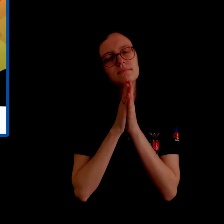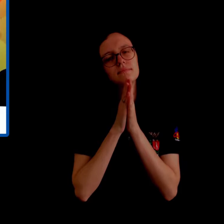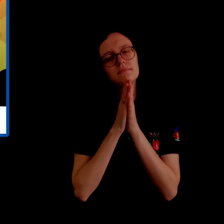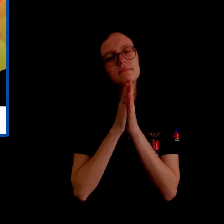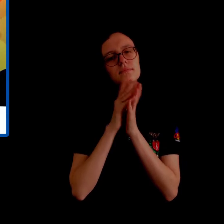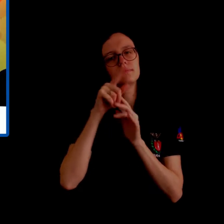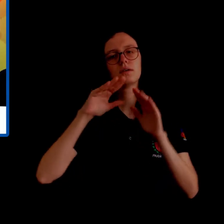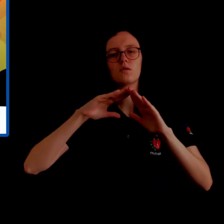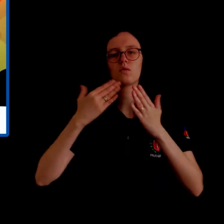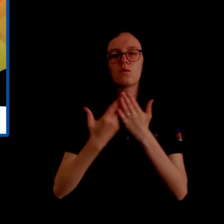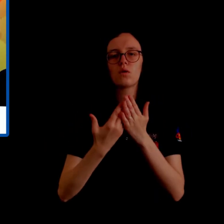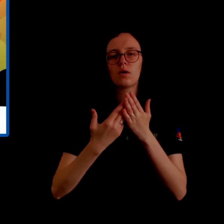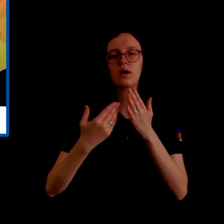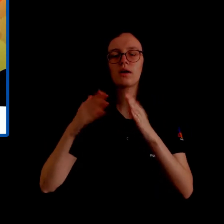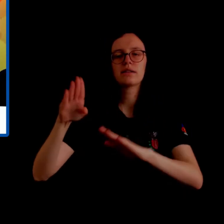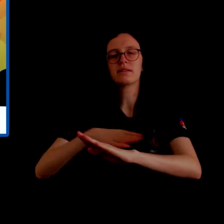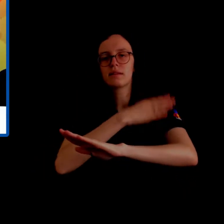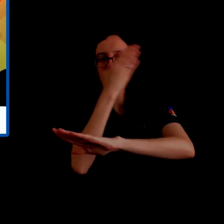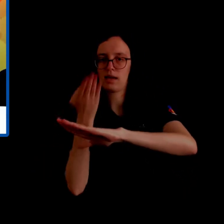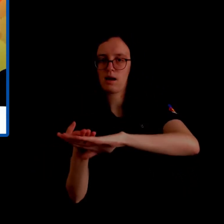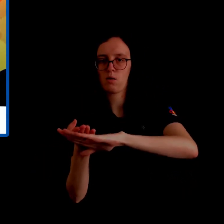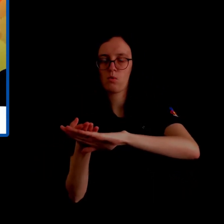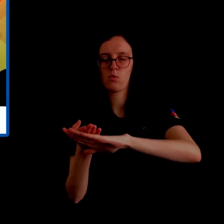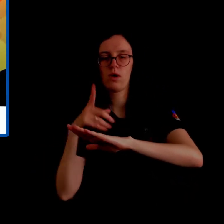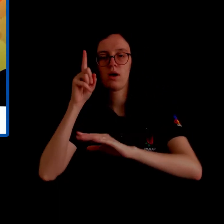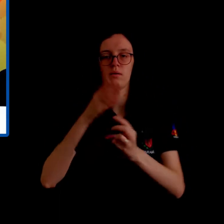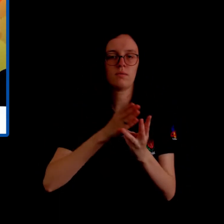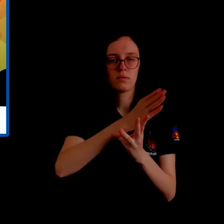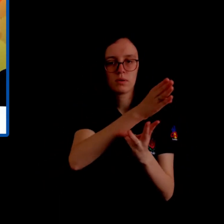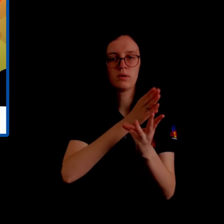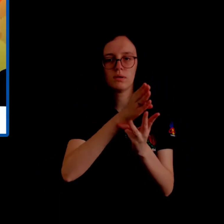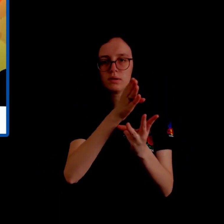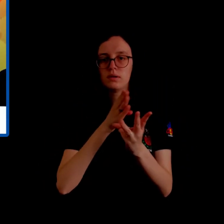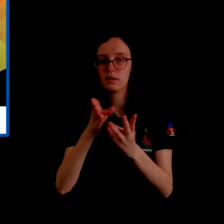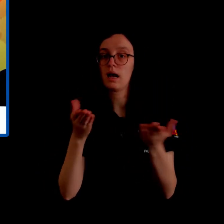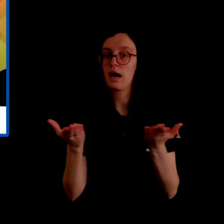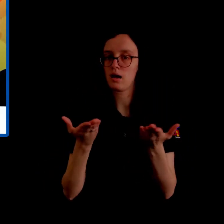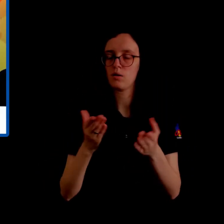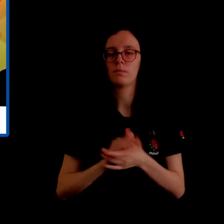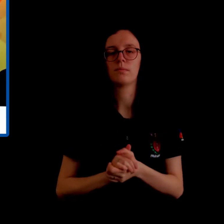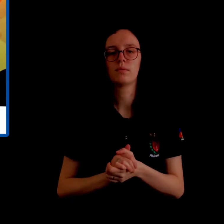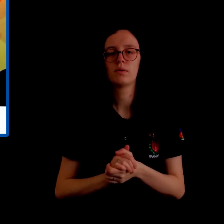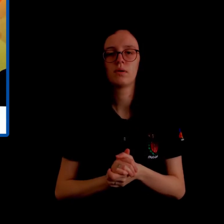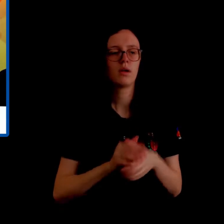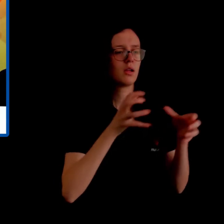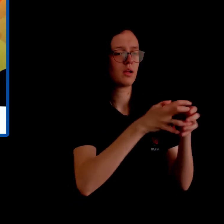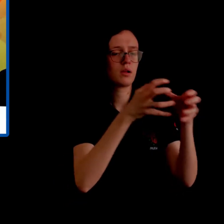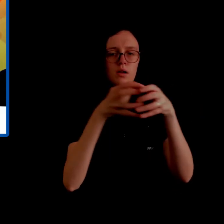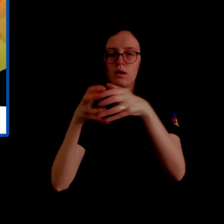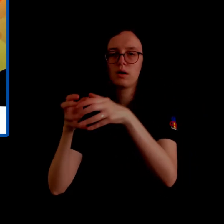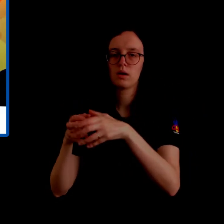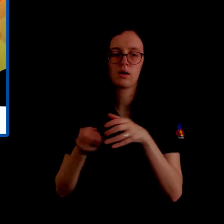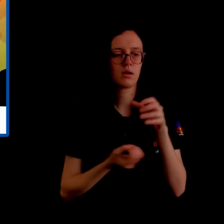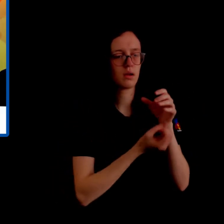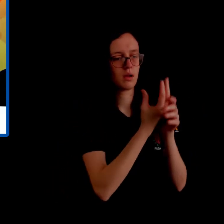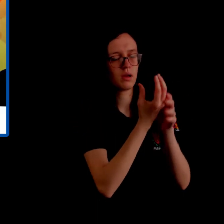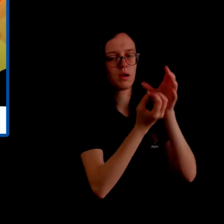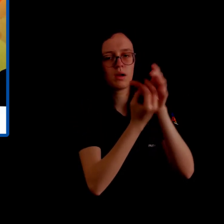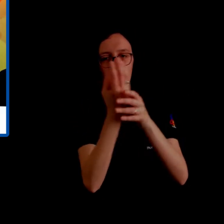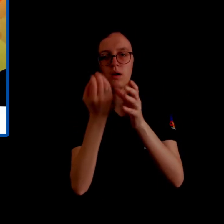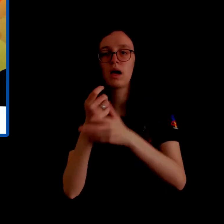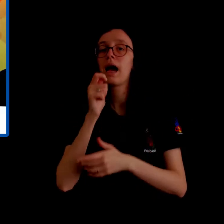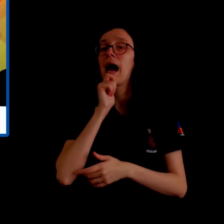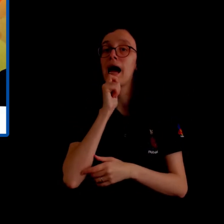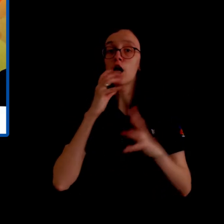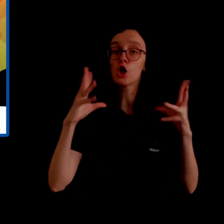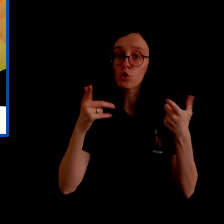das escolas de tempo integral. Tá? Então, essa é a nossa prioridade. Então, as turmas não foram criadas, né? Elas ainda estão em